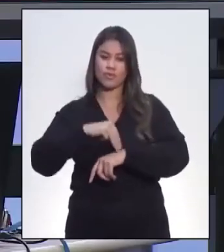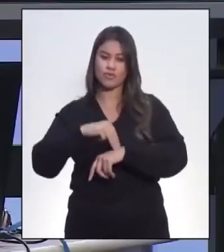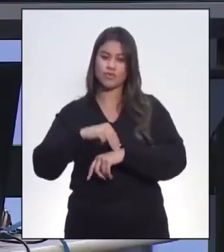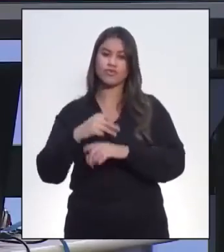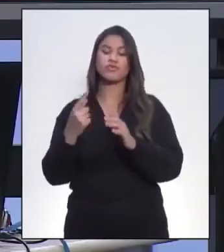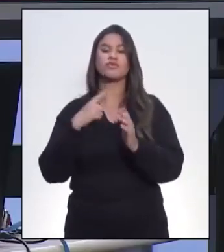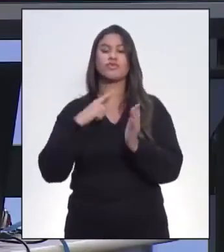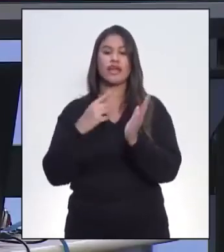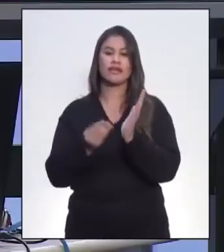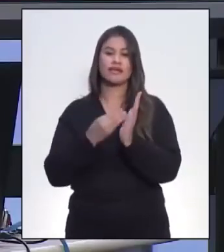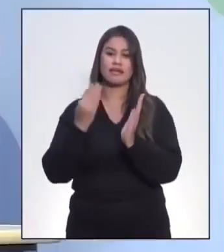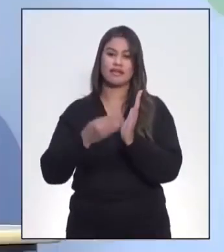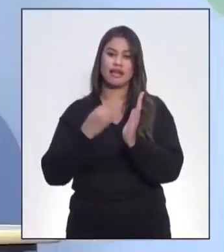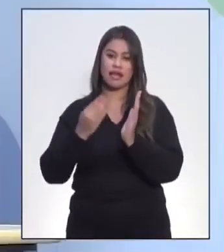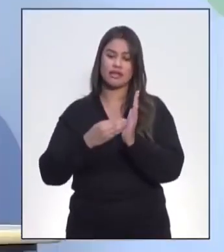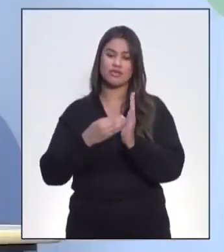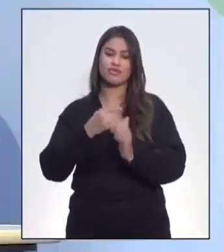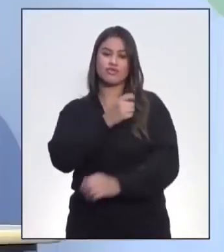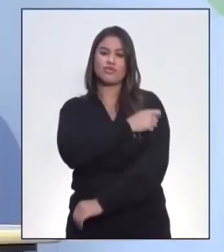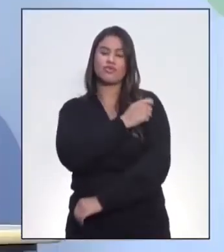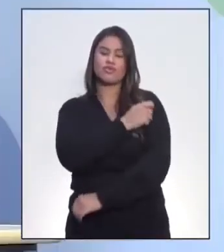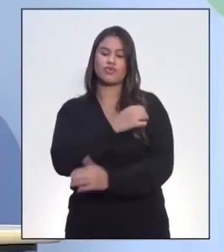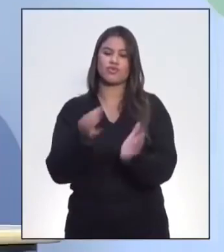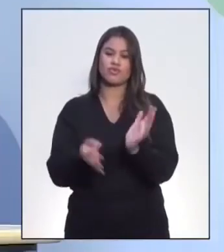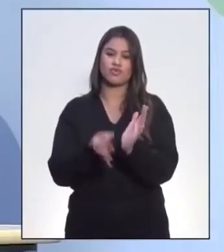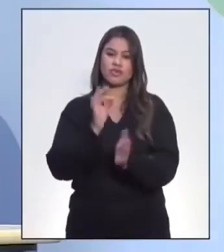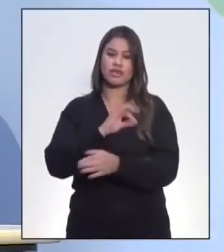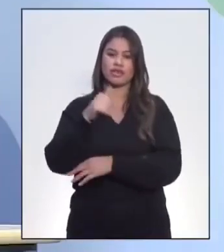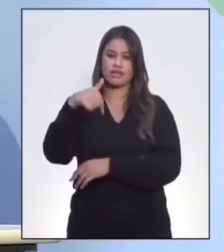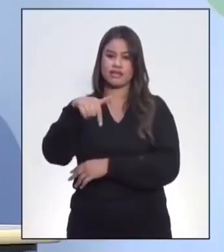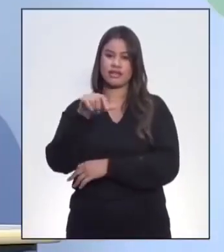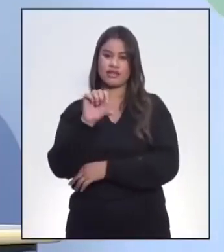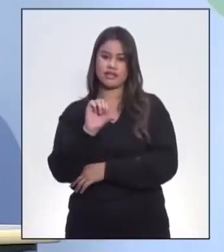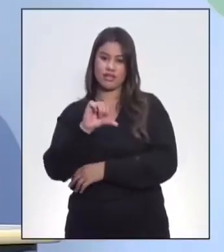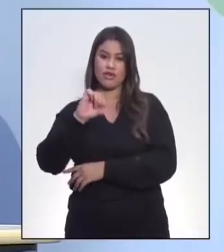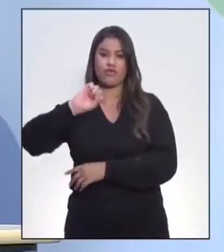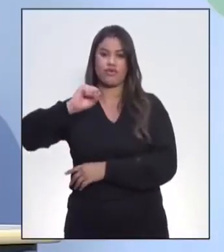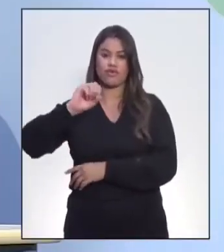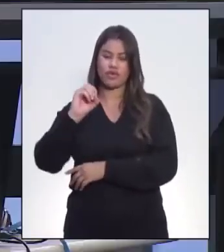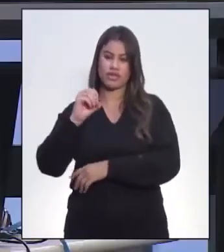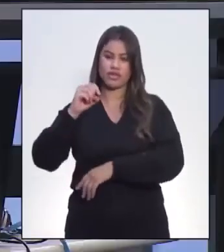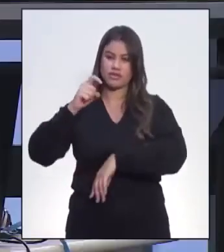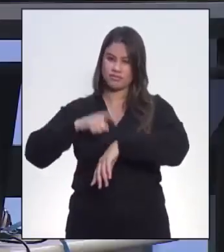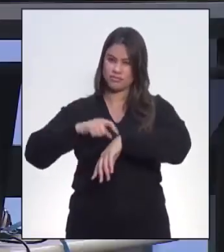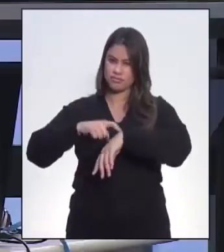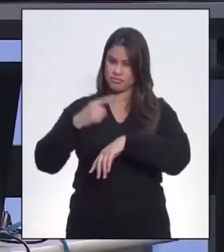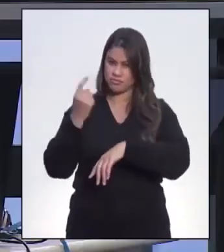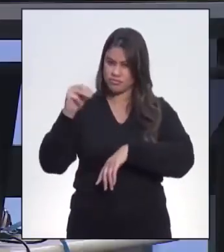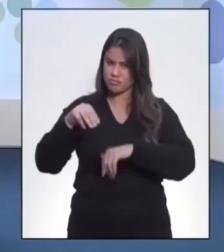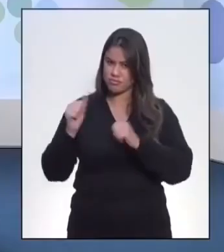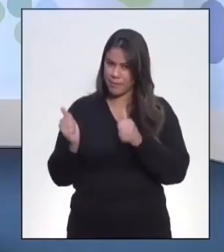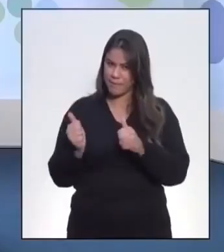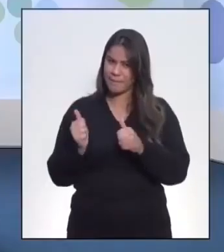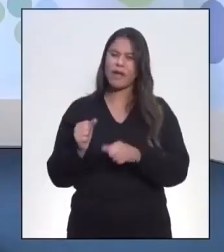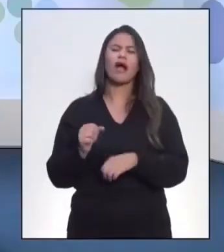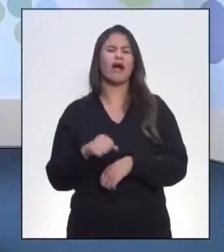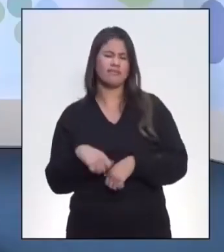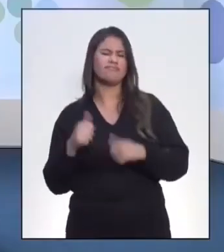aluno também. Isso, tá okay? Na página 79 e 80. Um minutinho, tá bom, Alessandra? Ah, para esse